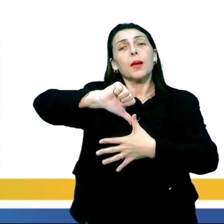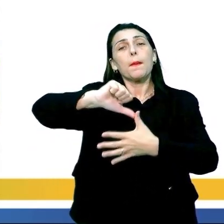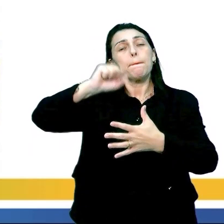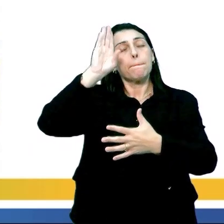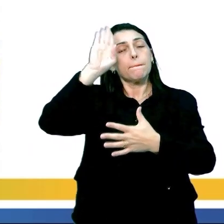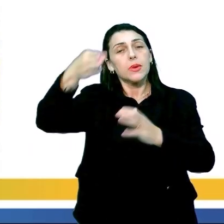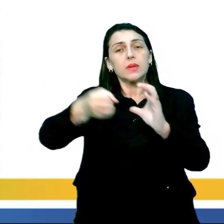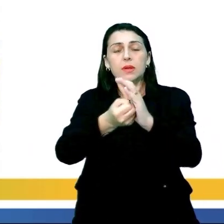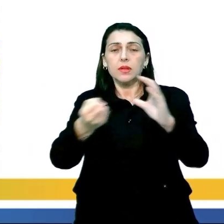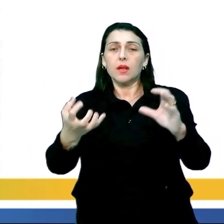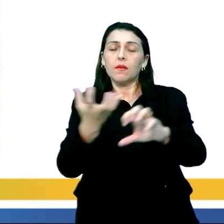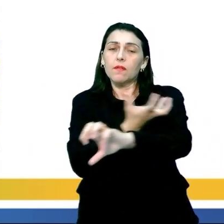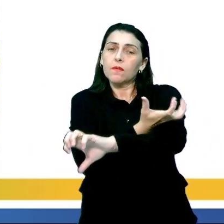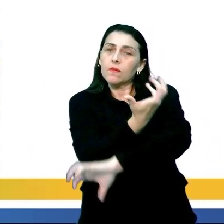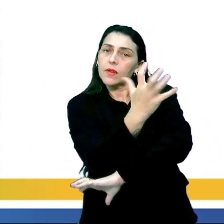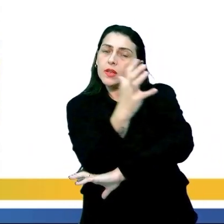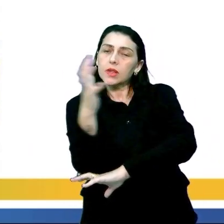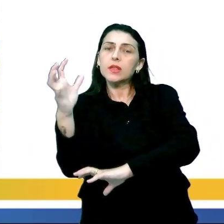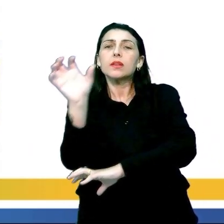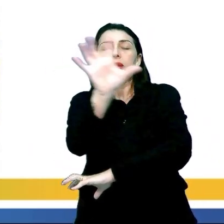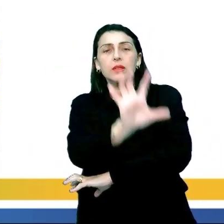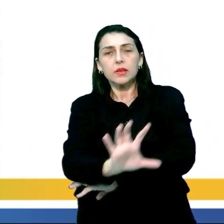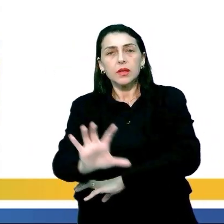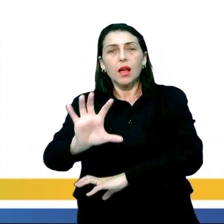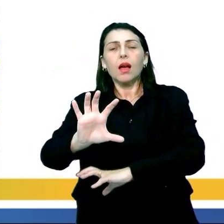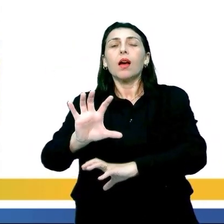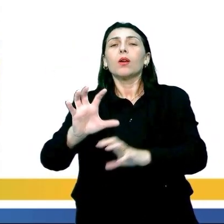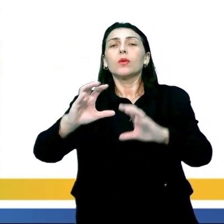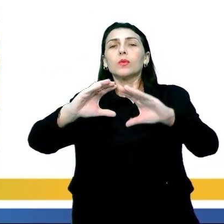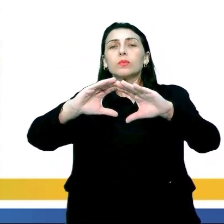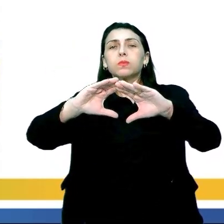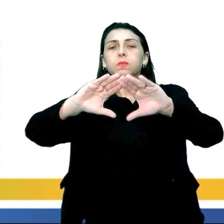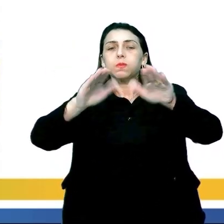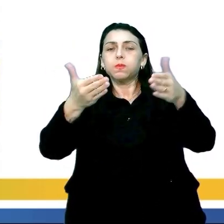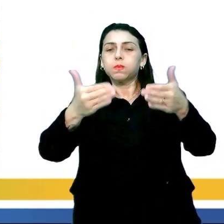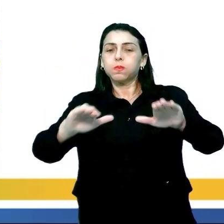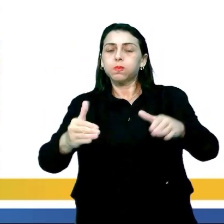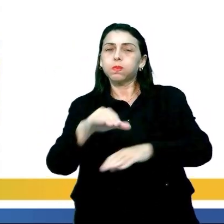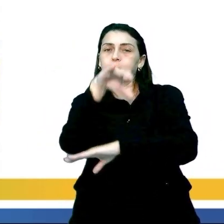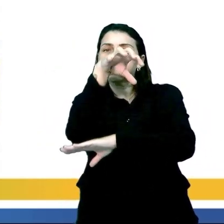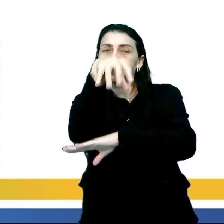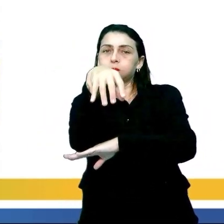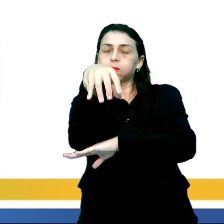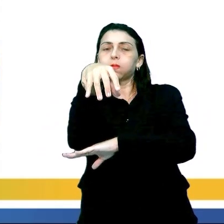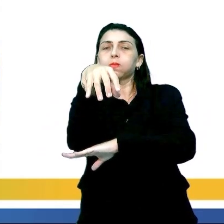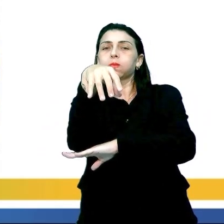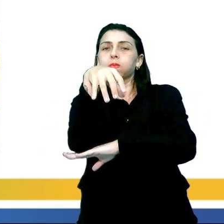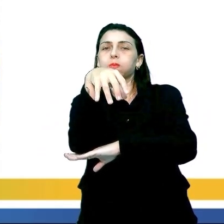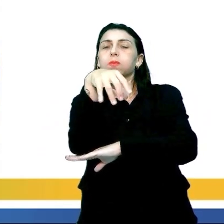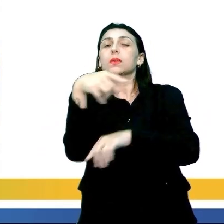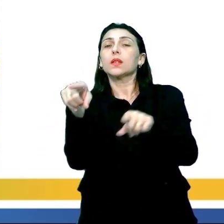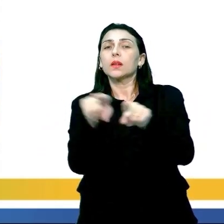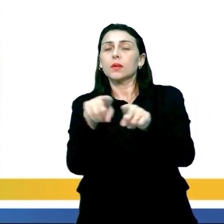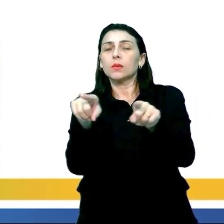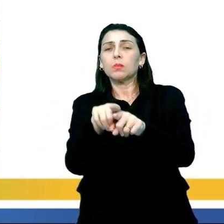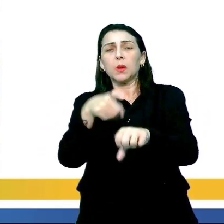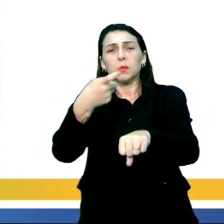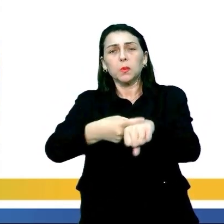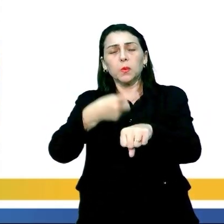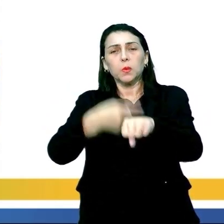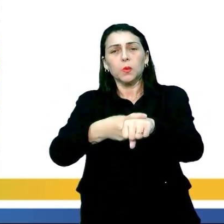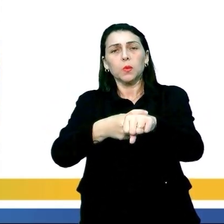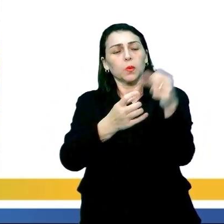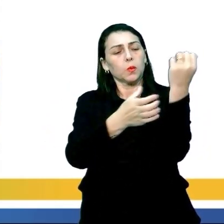característica aí a vegetação dessa região são árvores com troncos e galhos retorcidos e também cascas